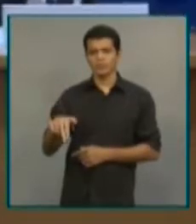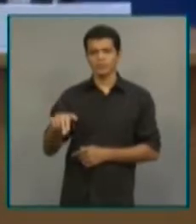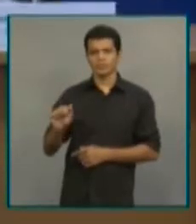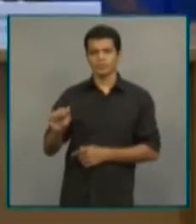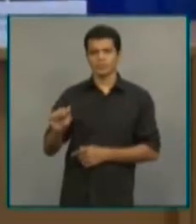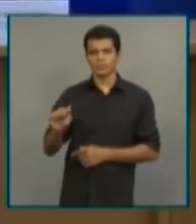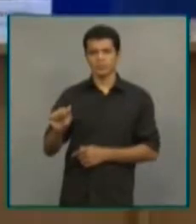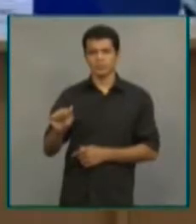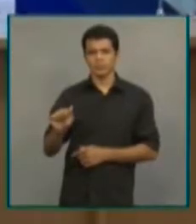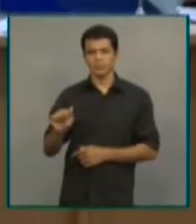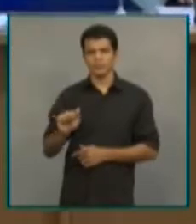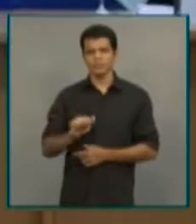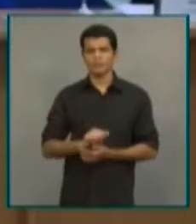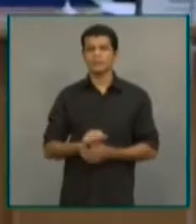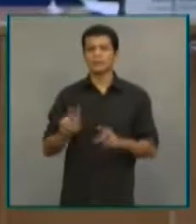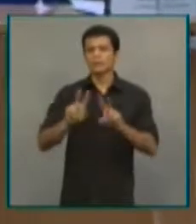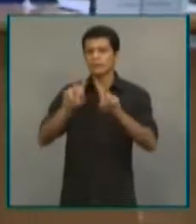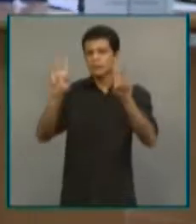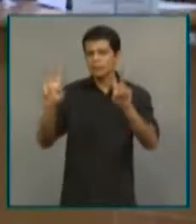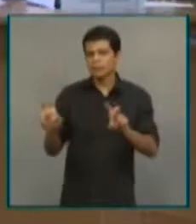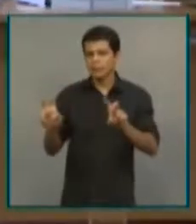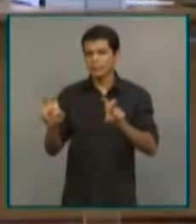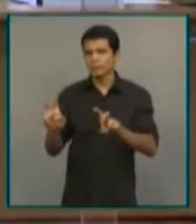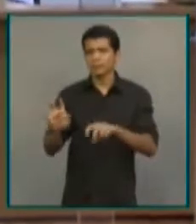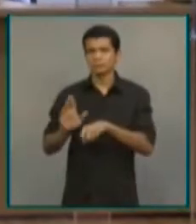E o tema...